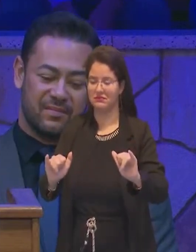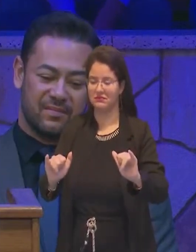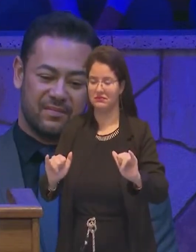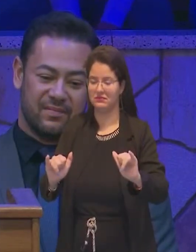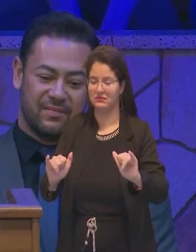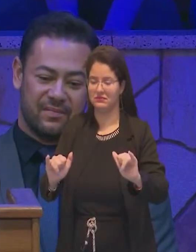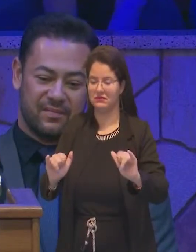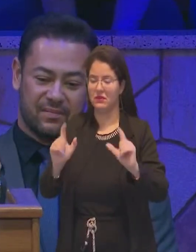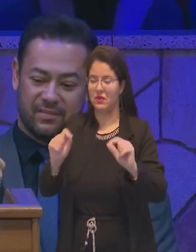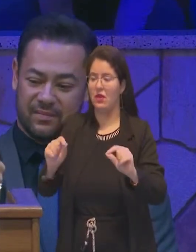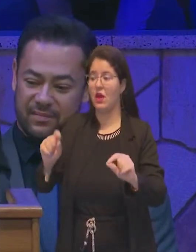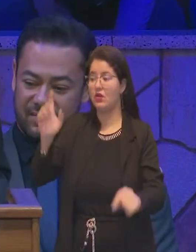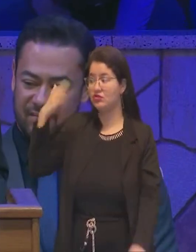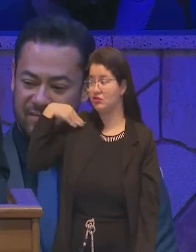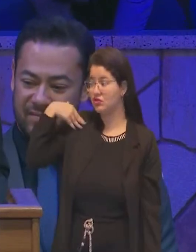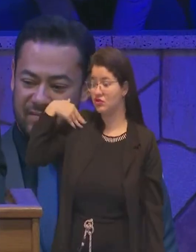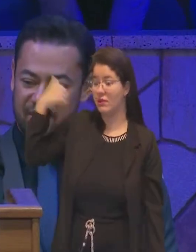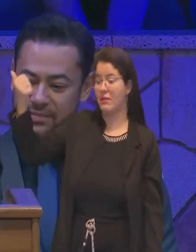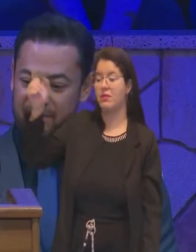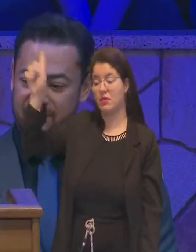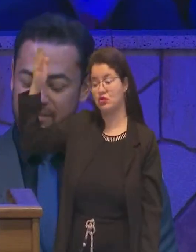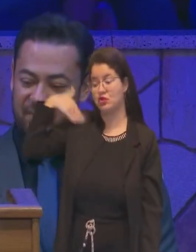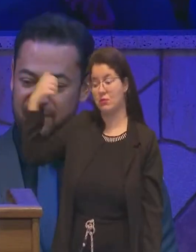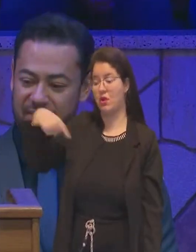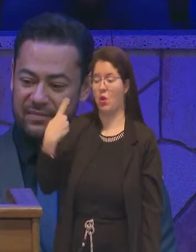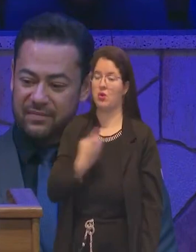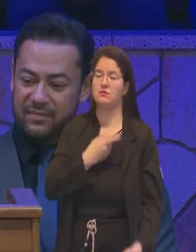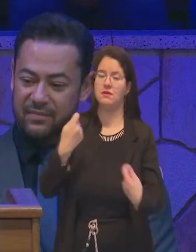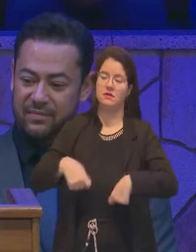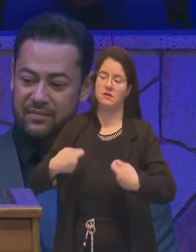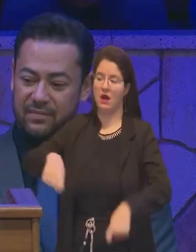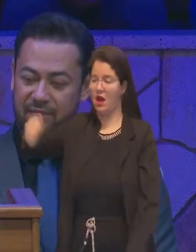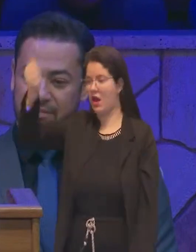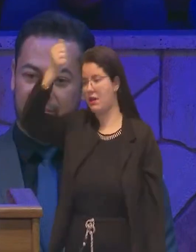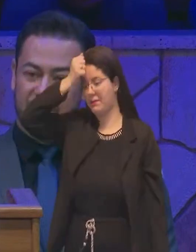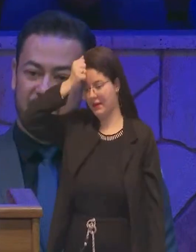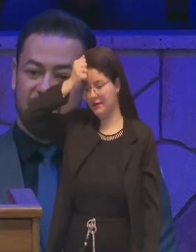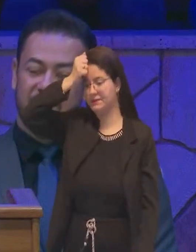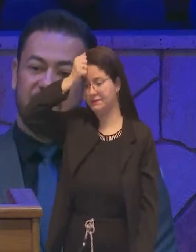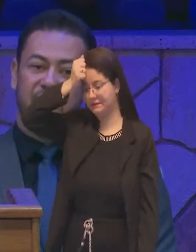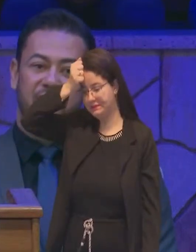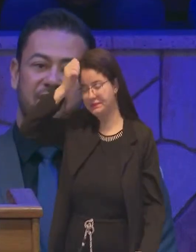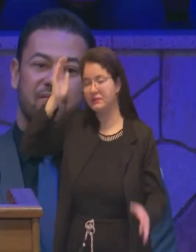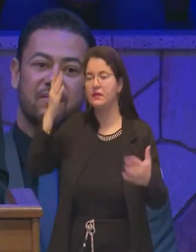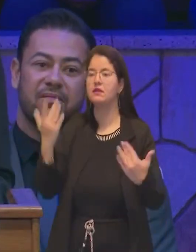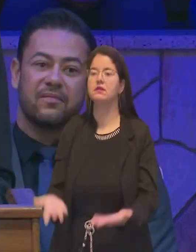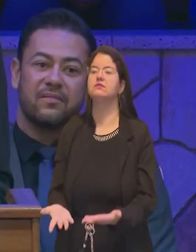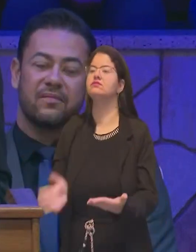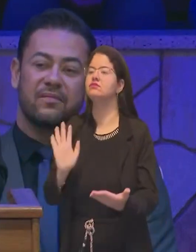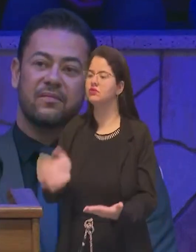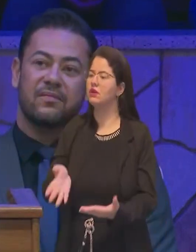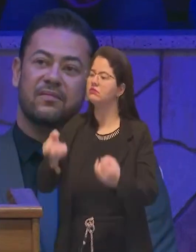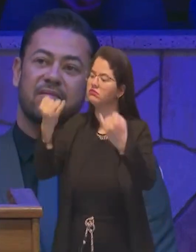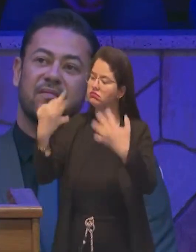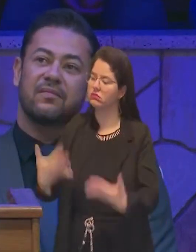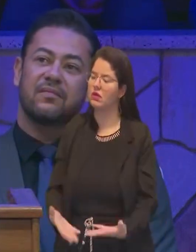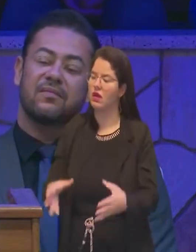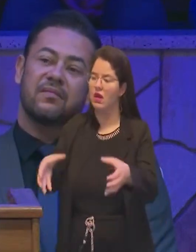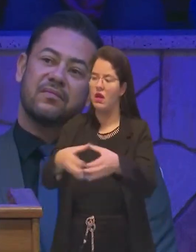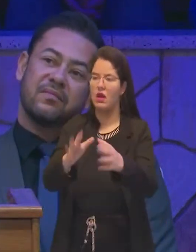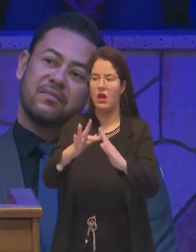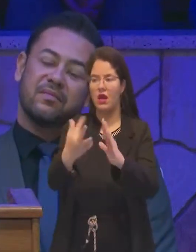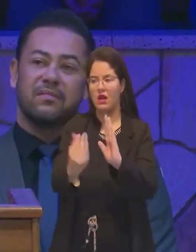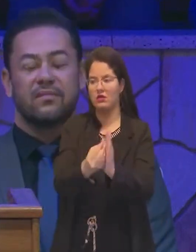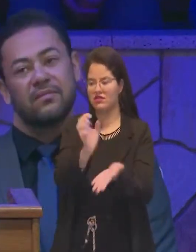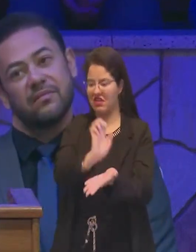nós, que é um chamado ao arrependimento. Como foi muito dito aqui, a igreja de Éfeso era uma